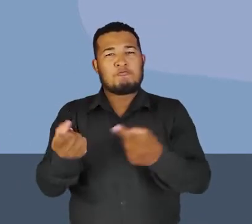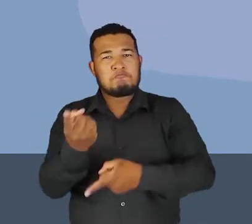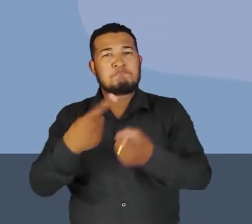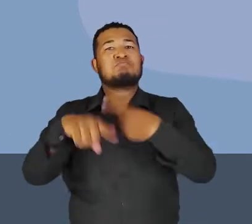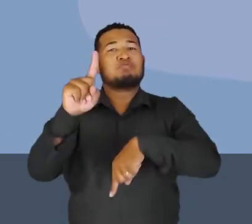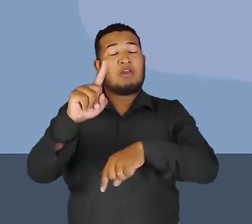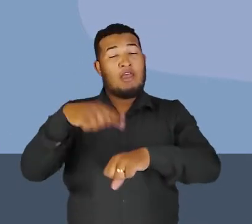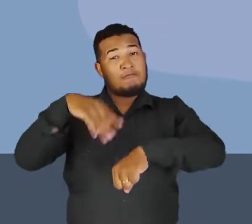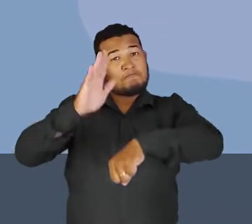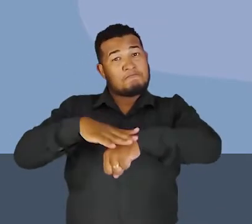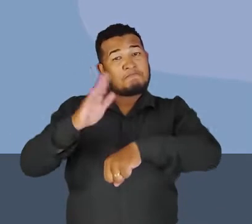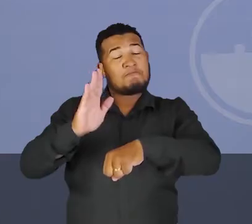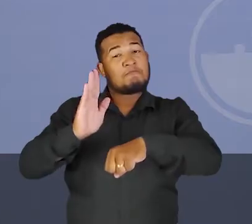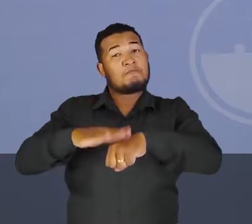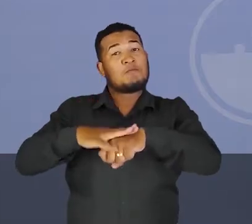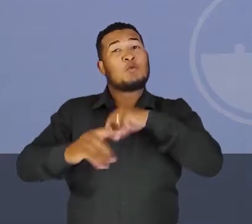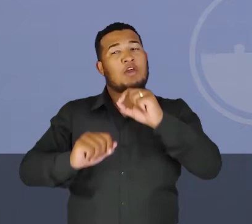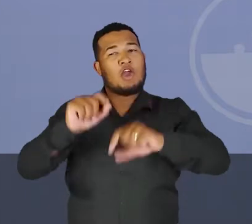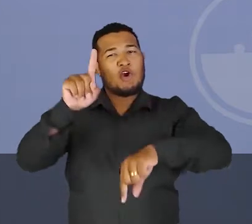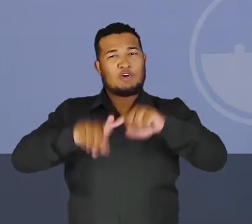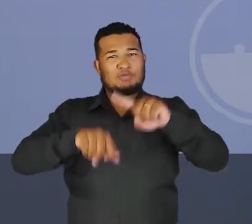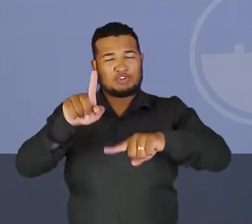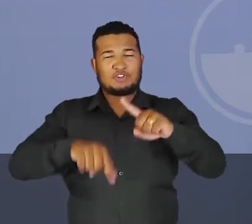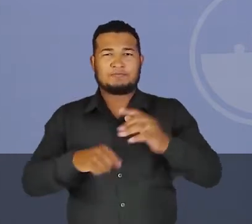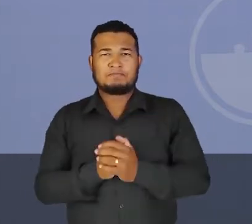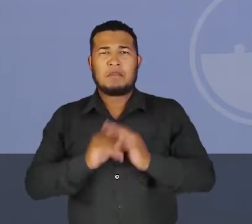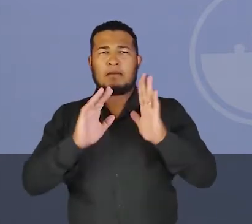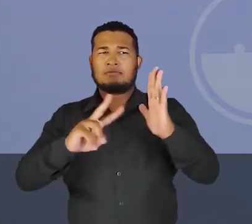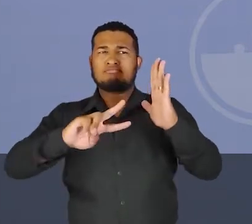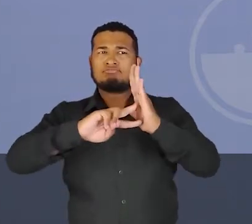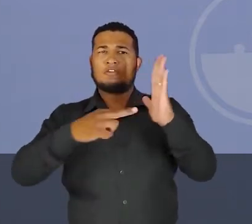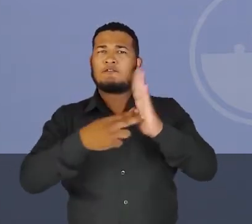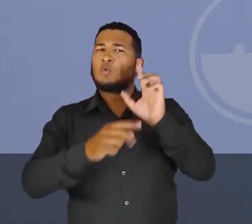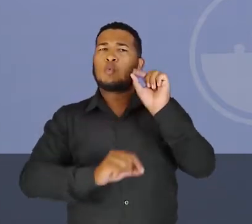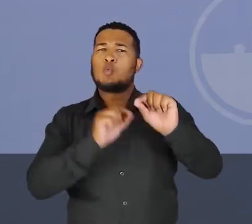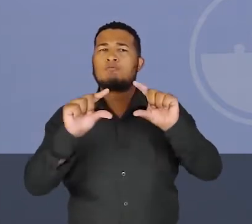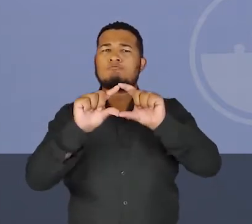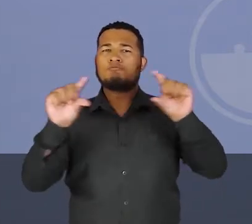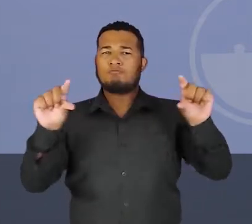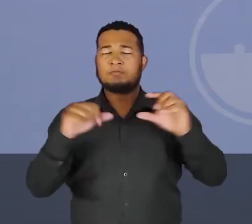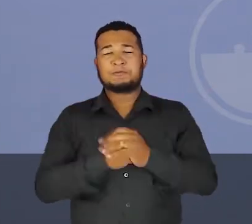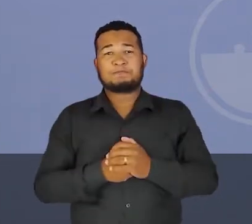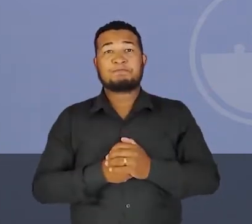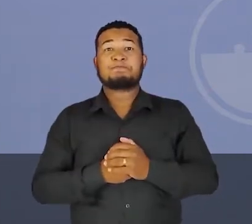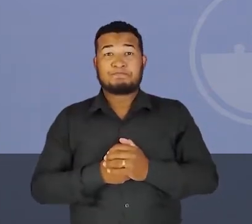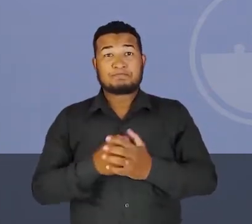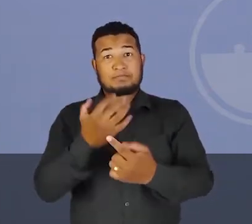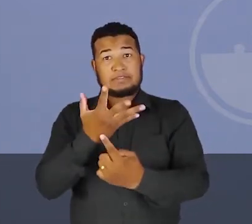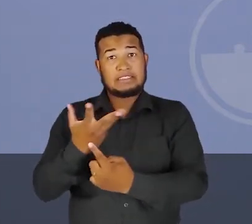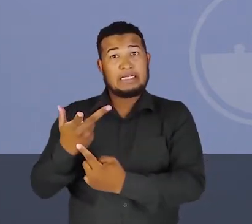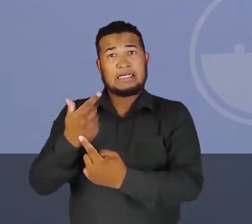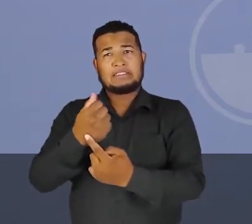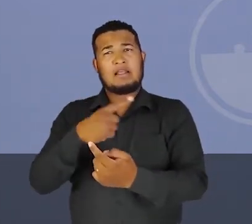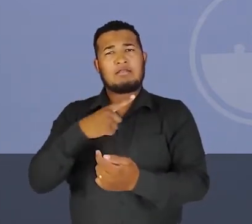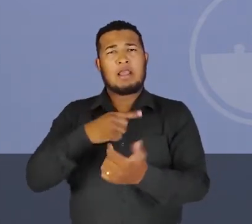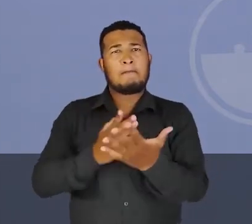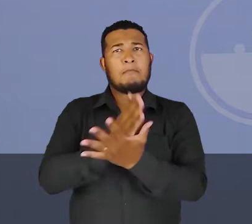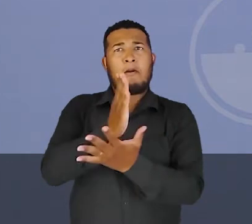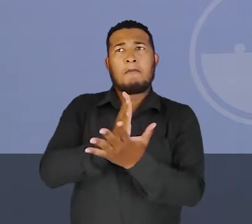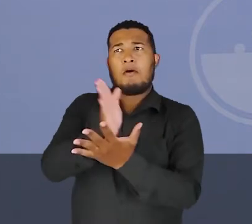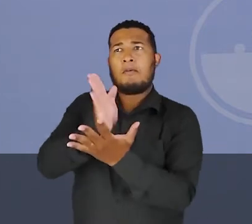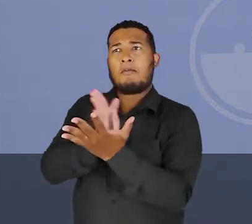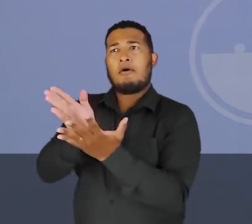objeto artístico. O que isso significa? Que a arte tem vários processos